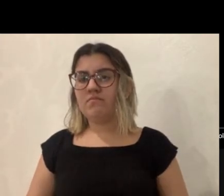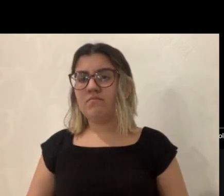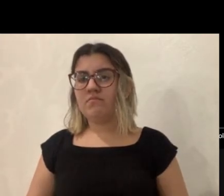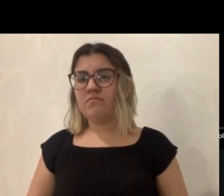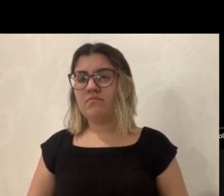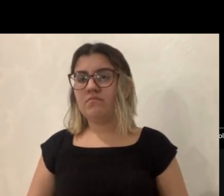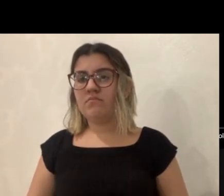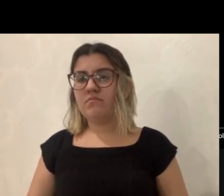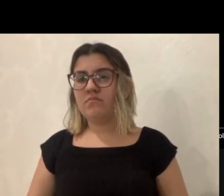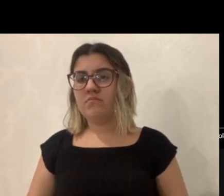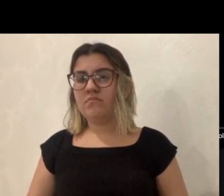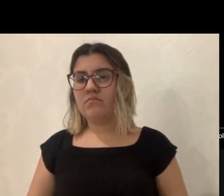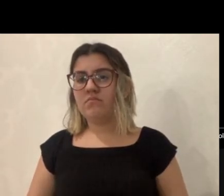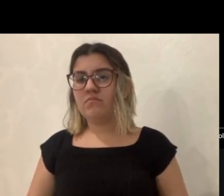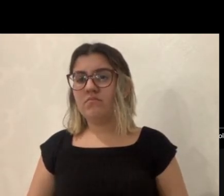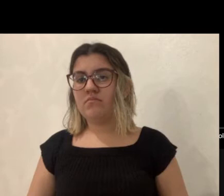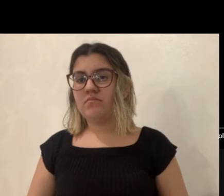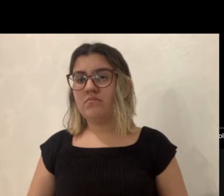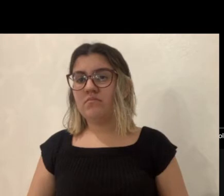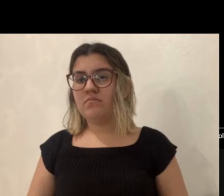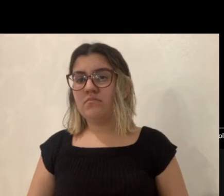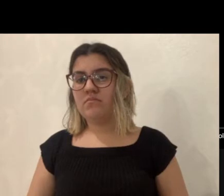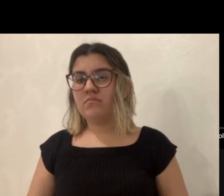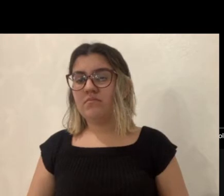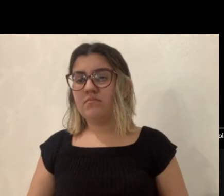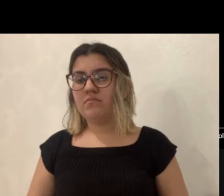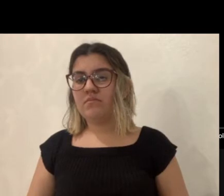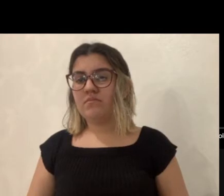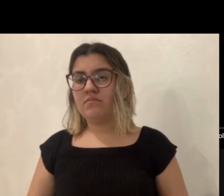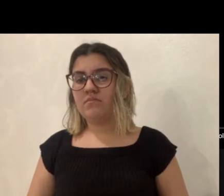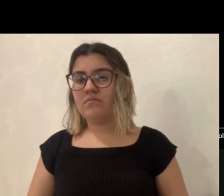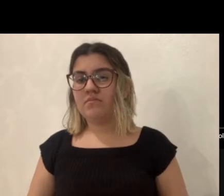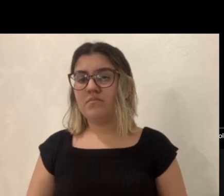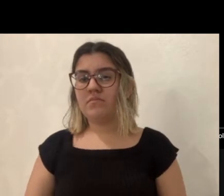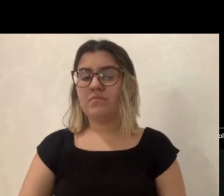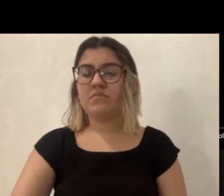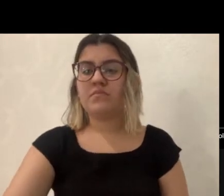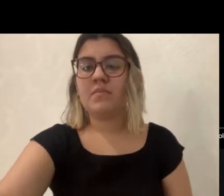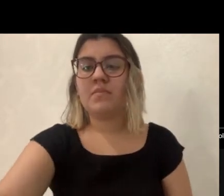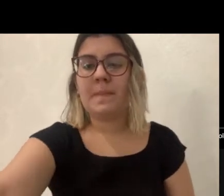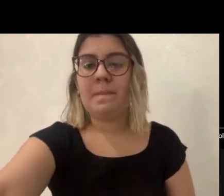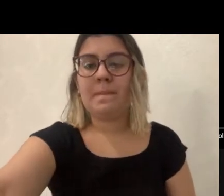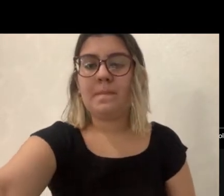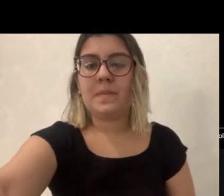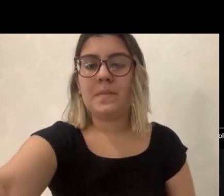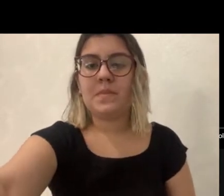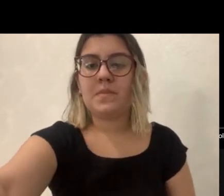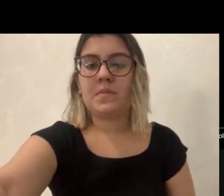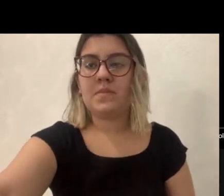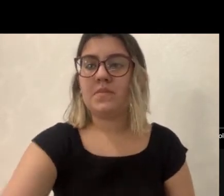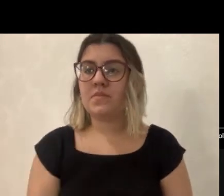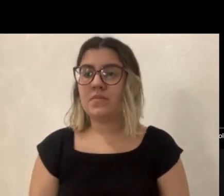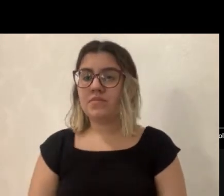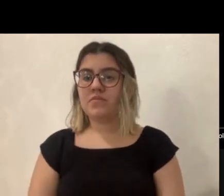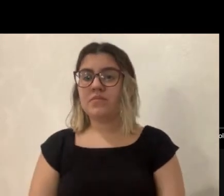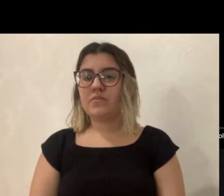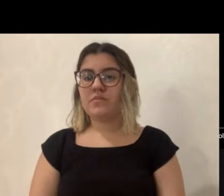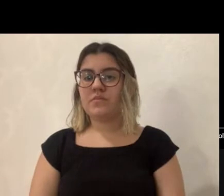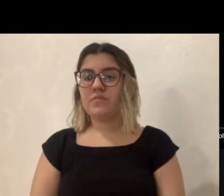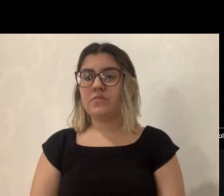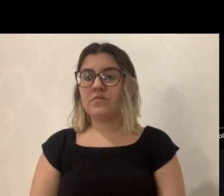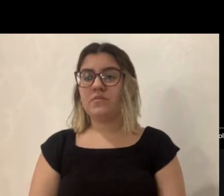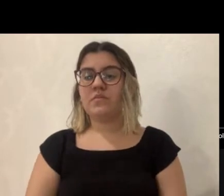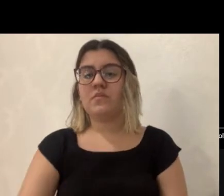até que a cabeça apareça pela gola. É, eu acho que a gente não vai conseguir ouvir